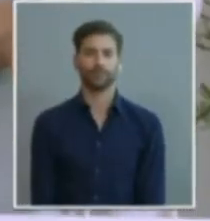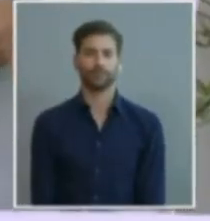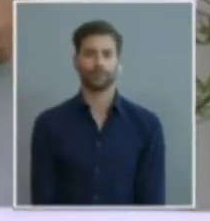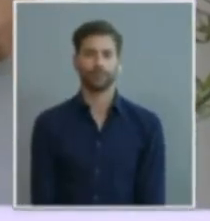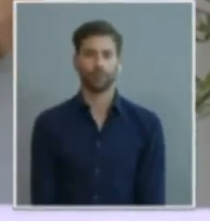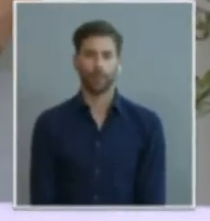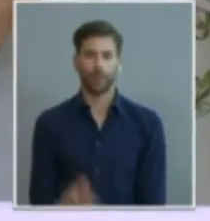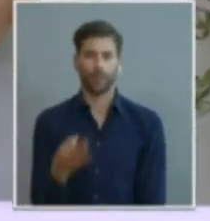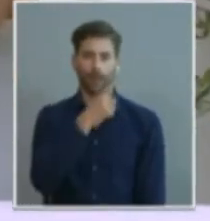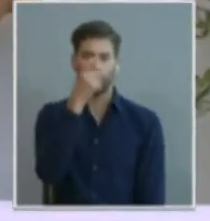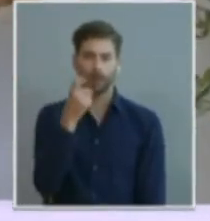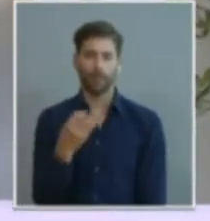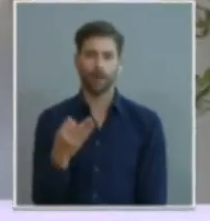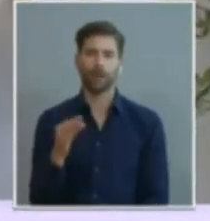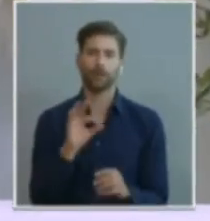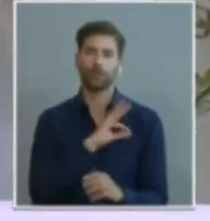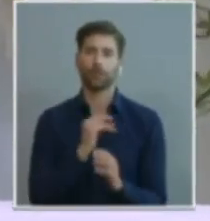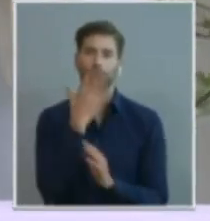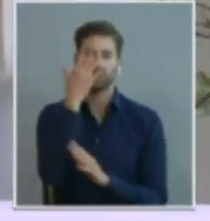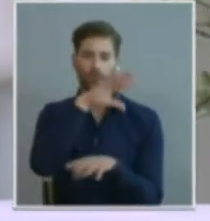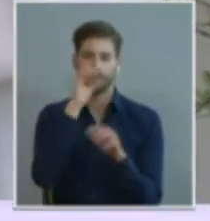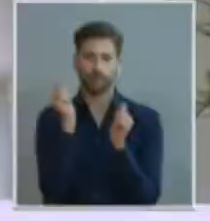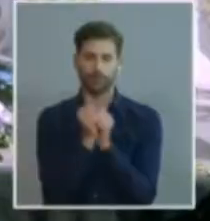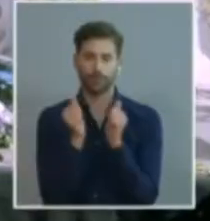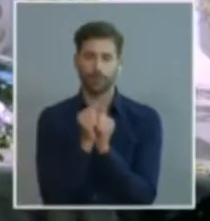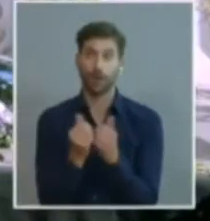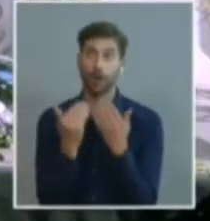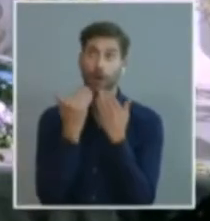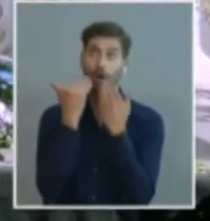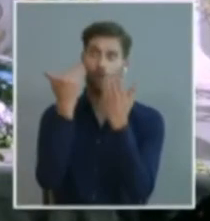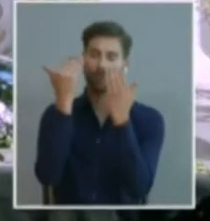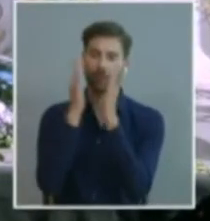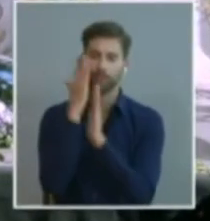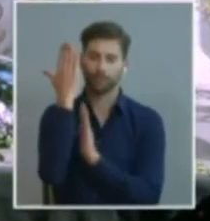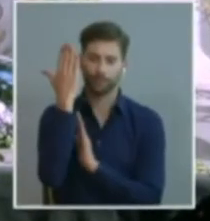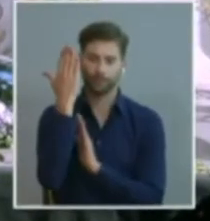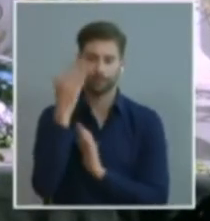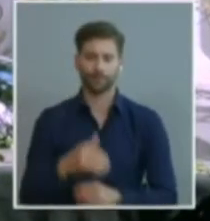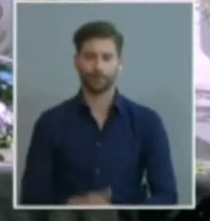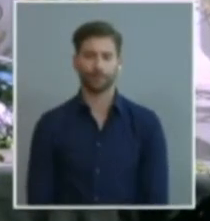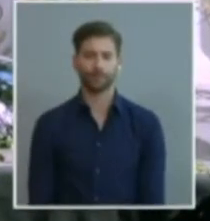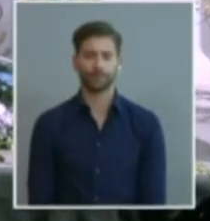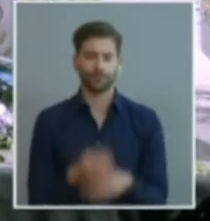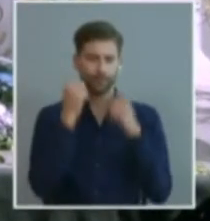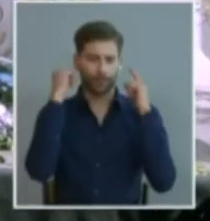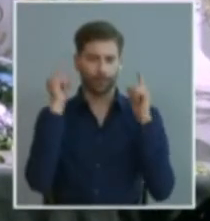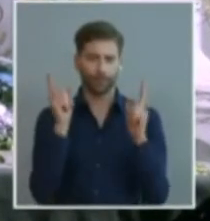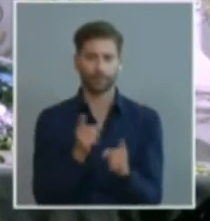Amém. Idem em paz. E o Senhor vos acompanhe. Graças a Deus.